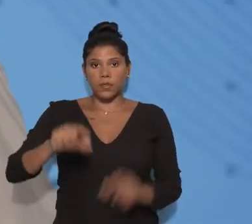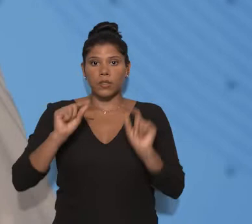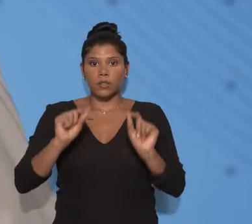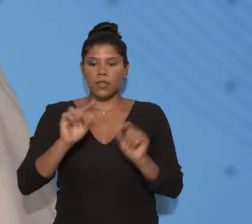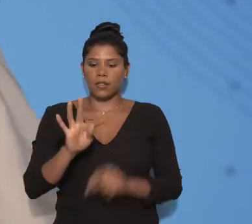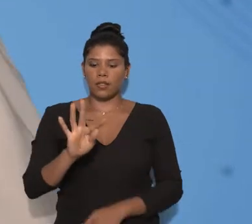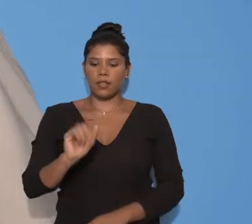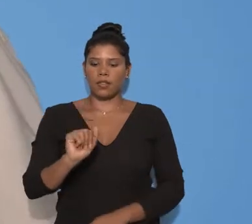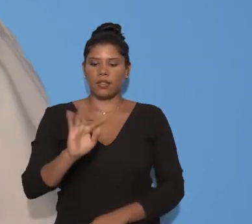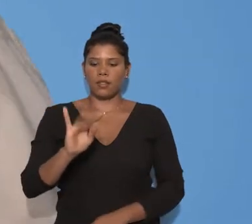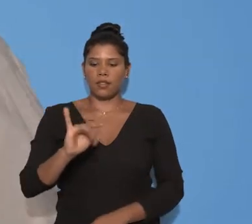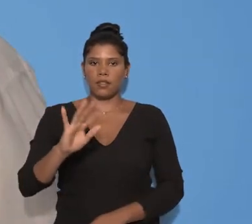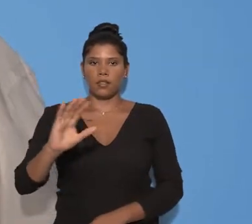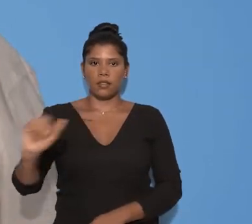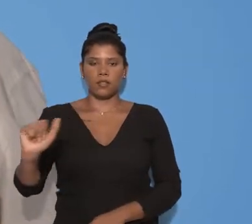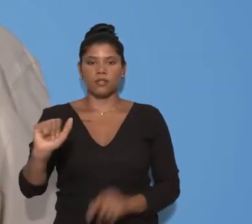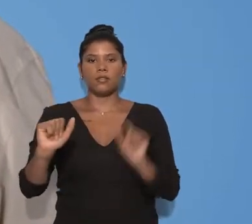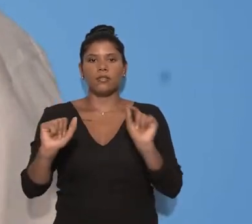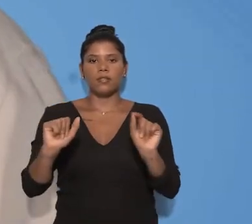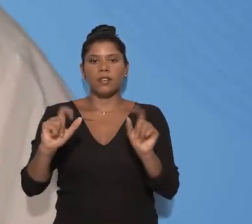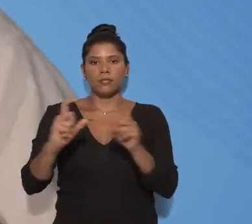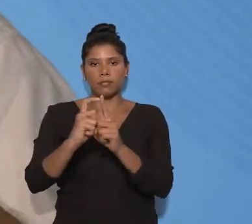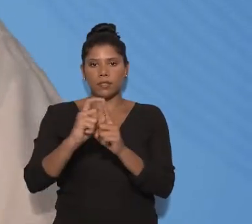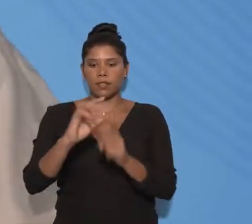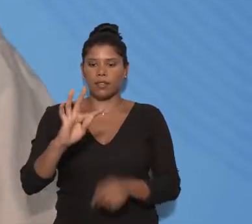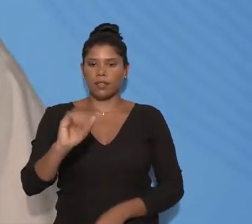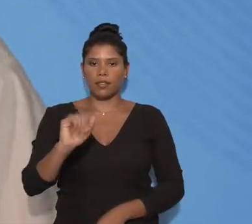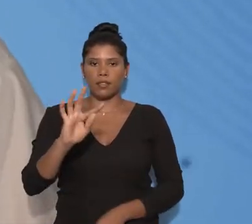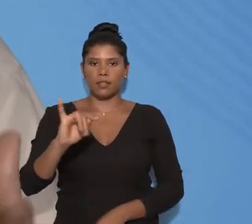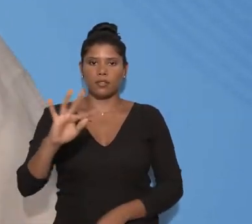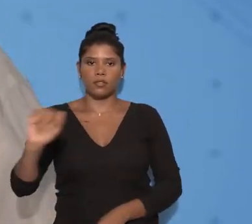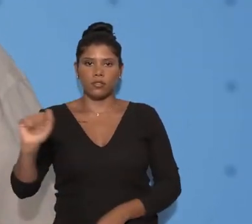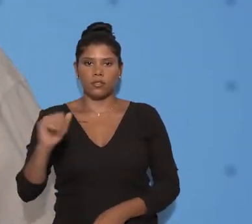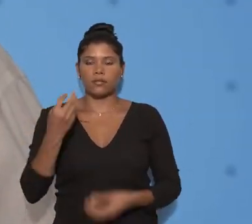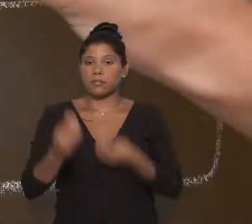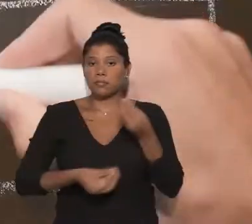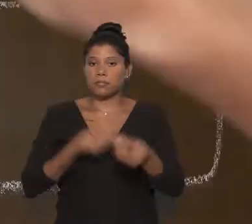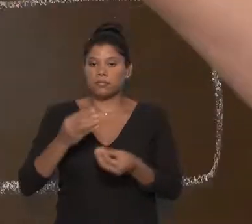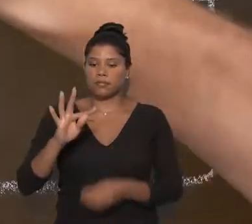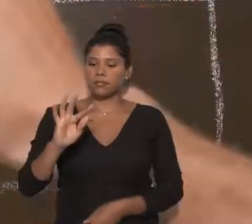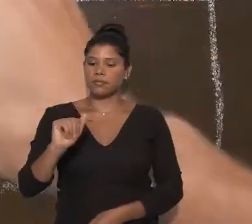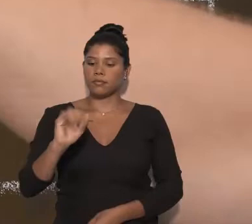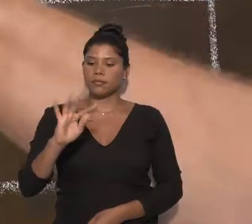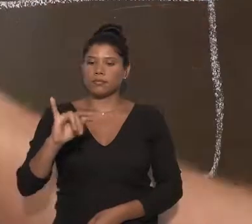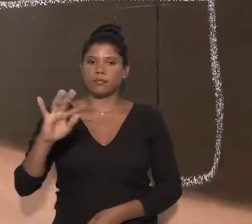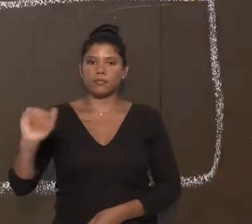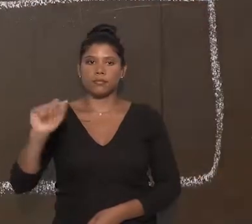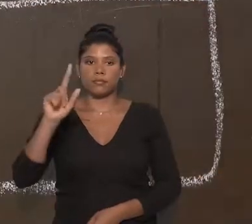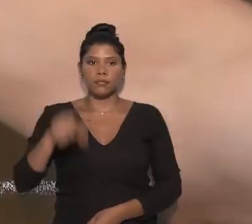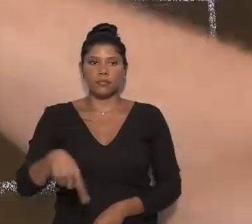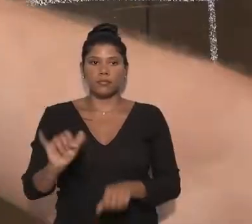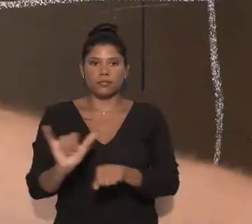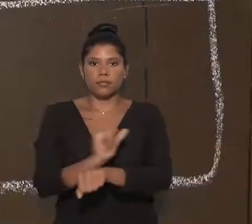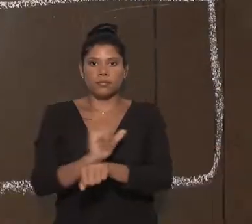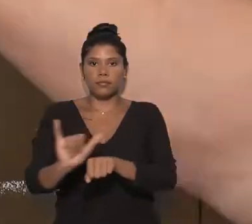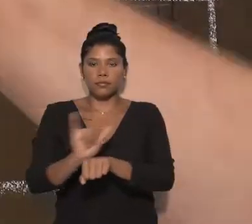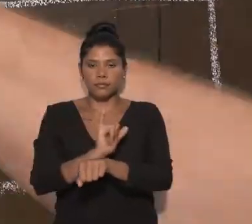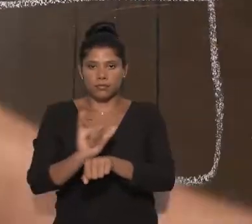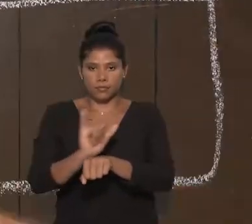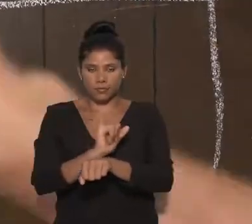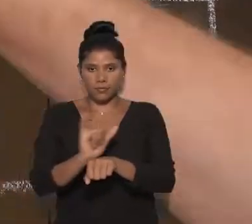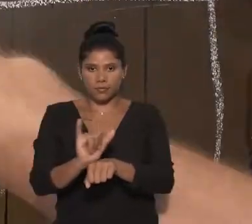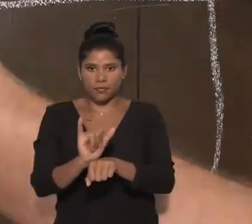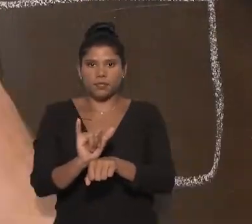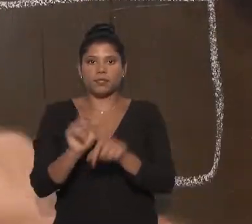táticas. O que é a tática? O que é que se denomina como tática? São exatamente os artifícios,